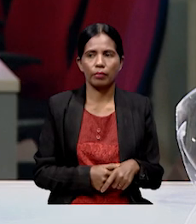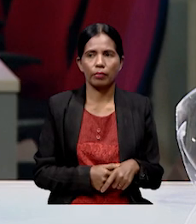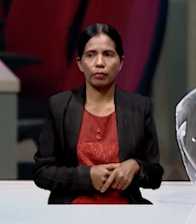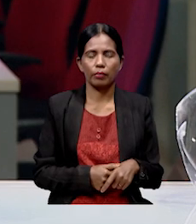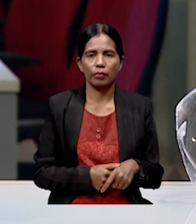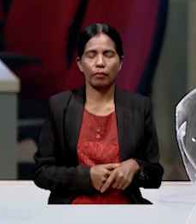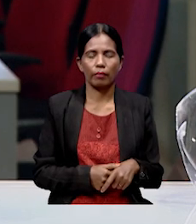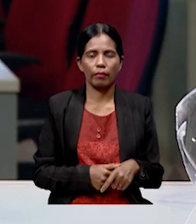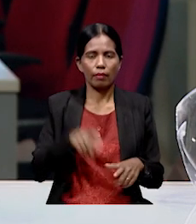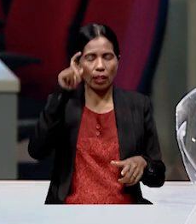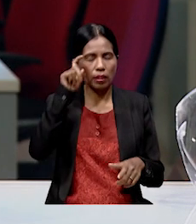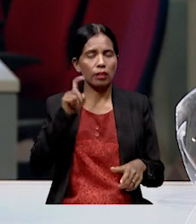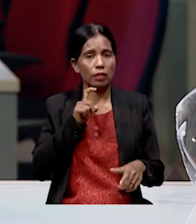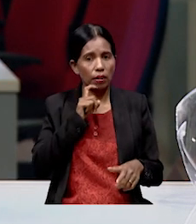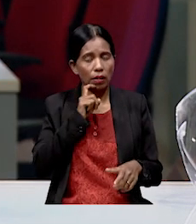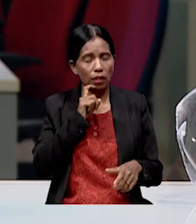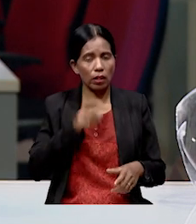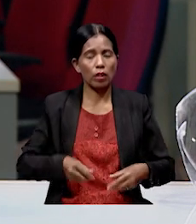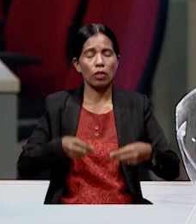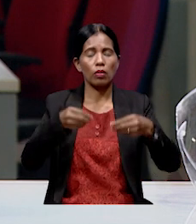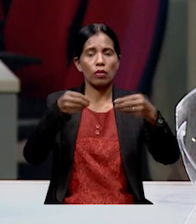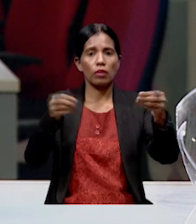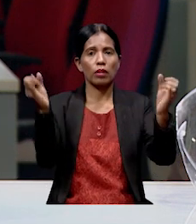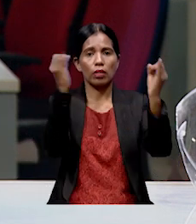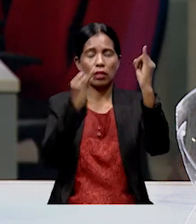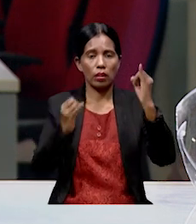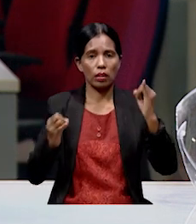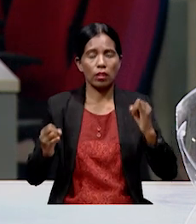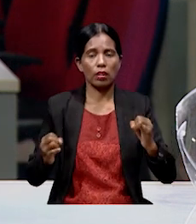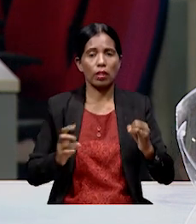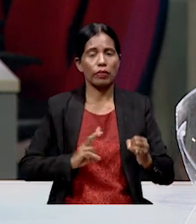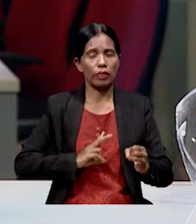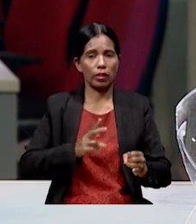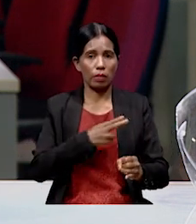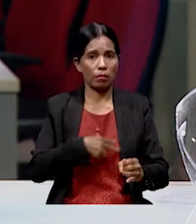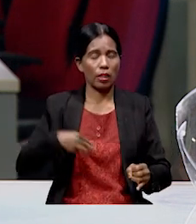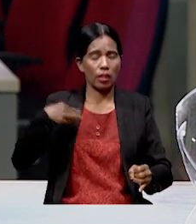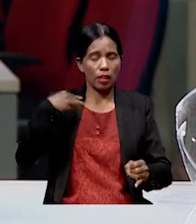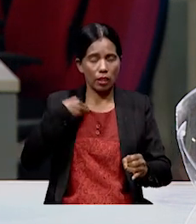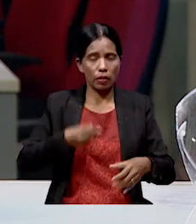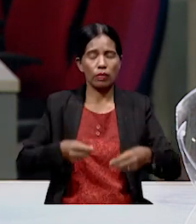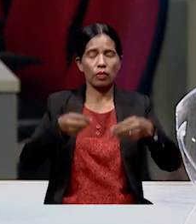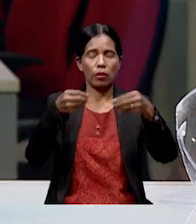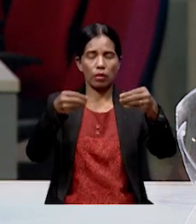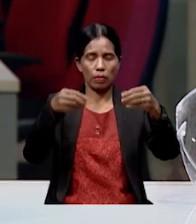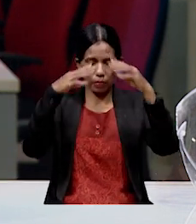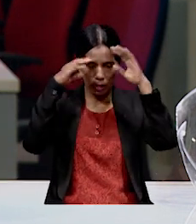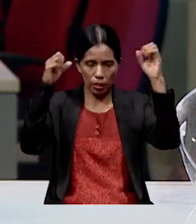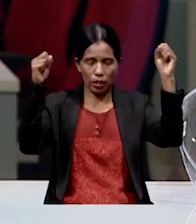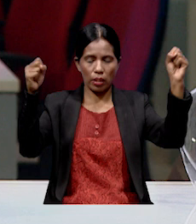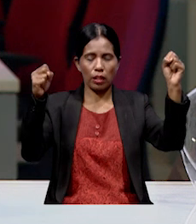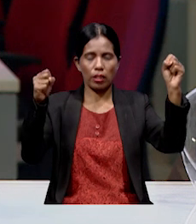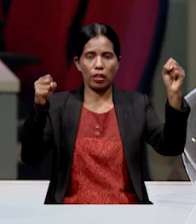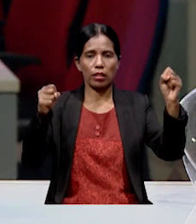Líder Nacional Kerala Sanana Gushumão entrega a estátua Nossa Senhora de Fátima para o presidente da Conferência